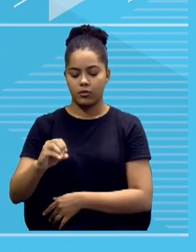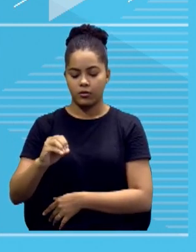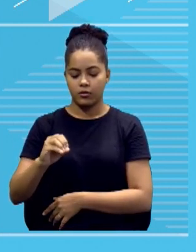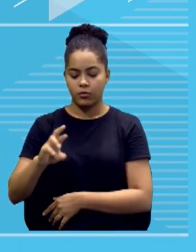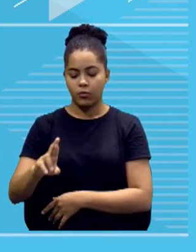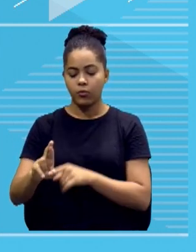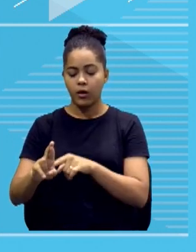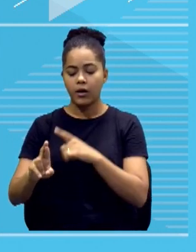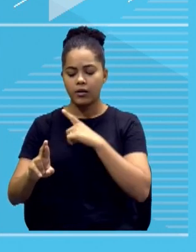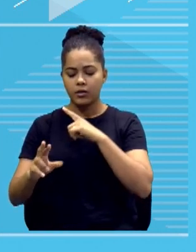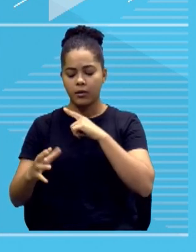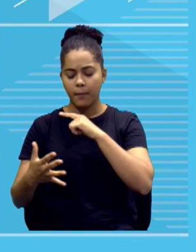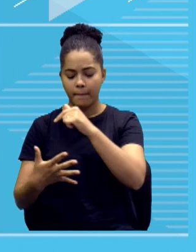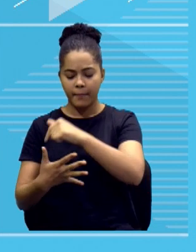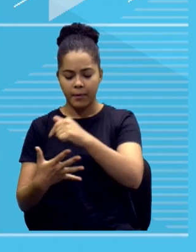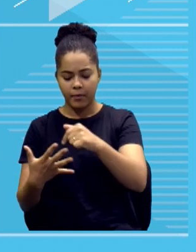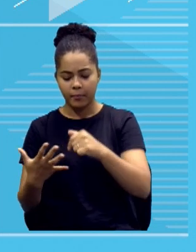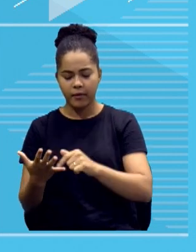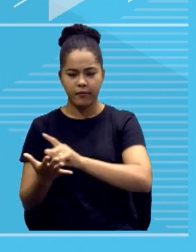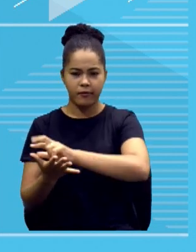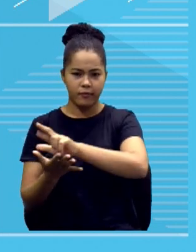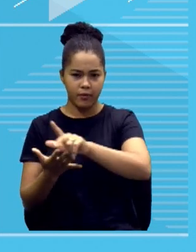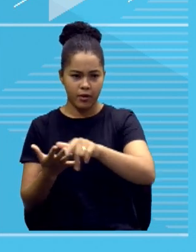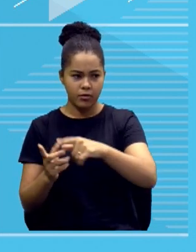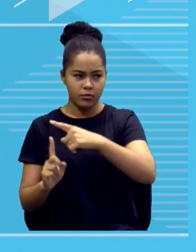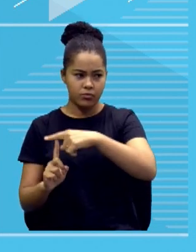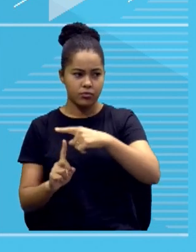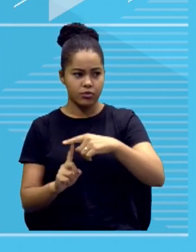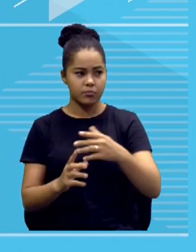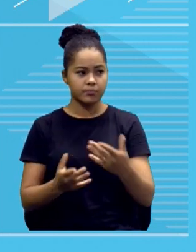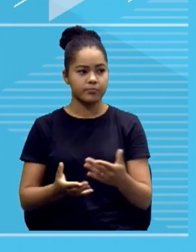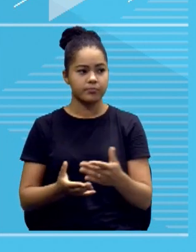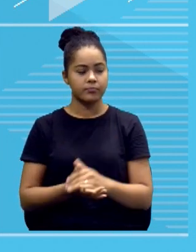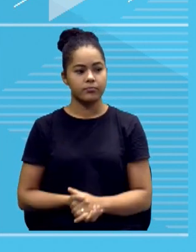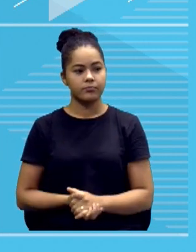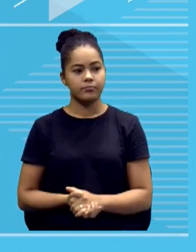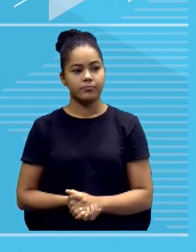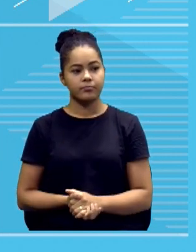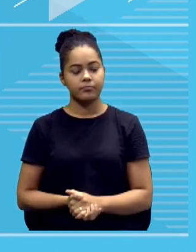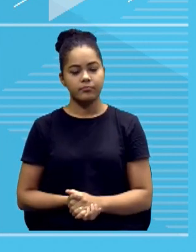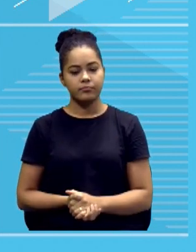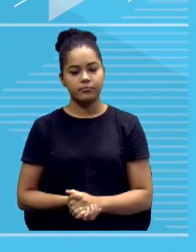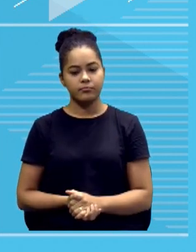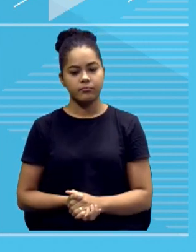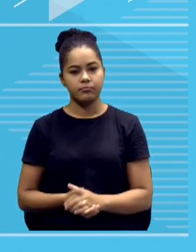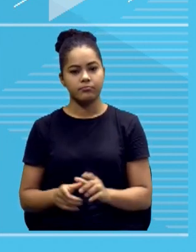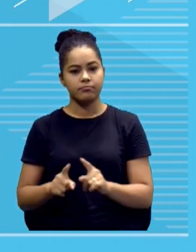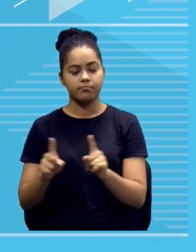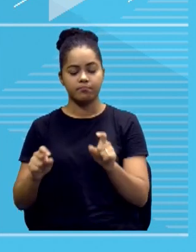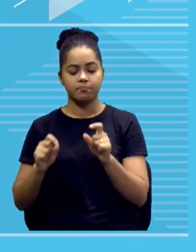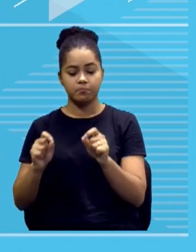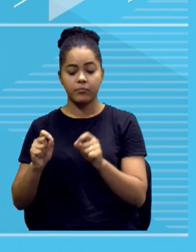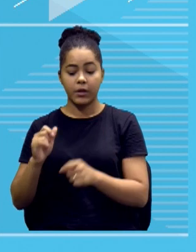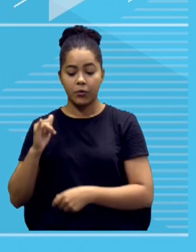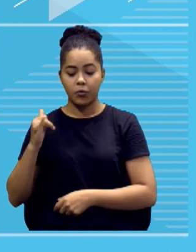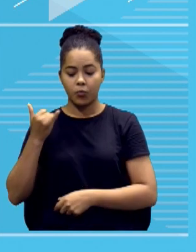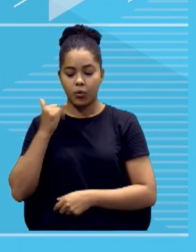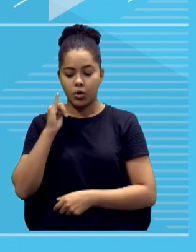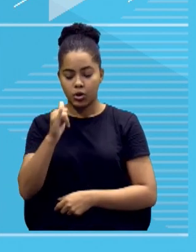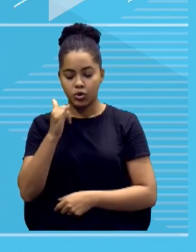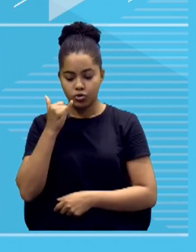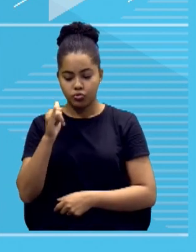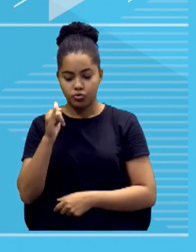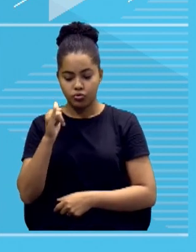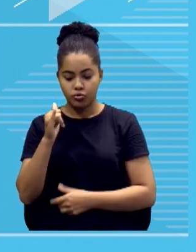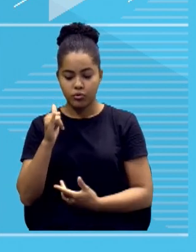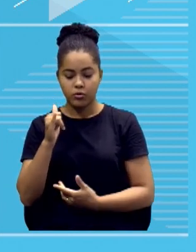tipos de exemplos na sua cabeça. A partir da transformação de outra forma de energia. Então, ele leva